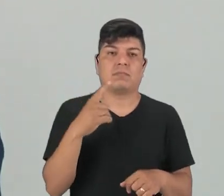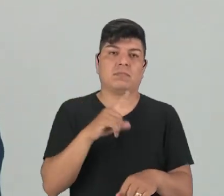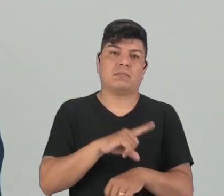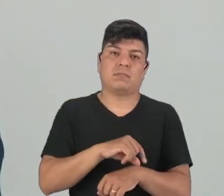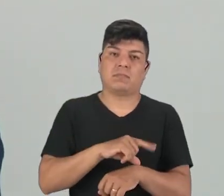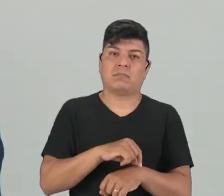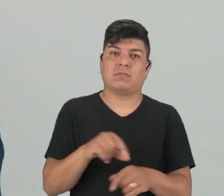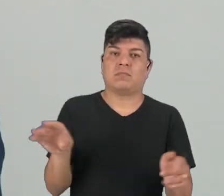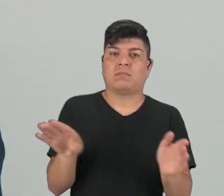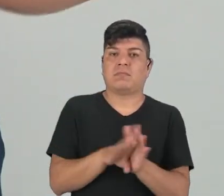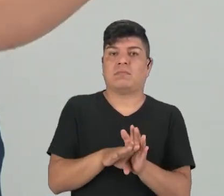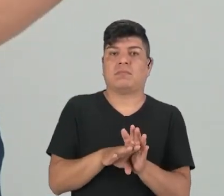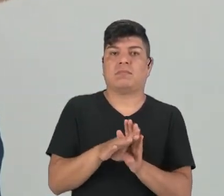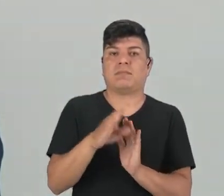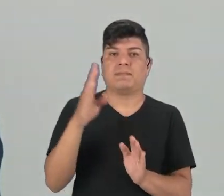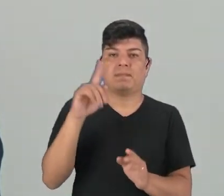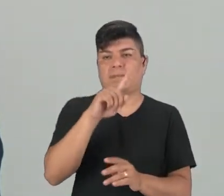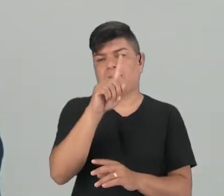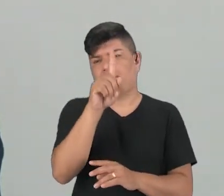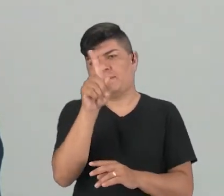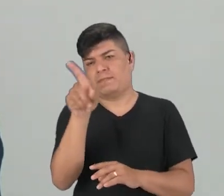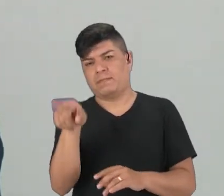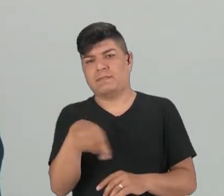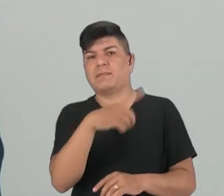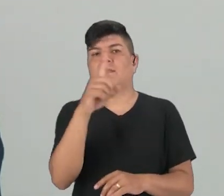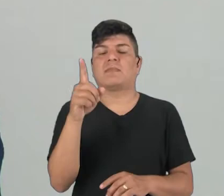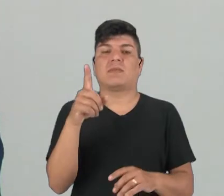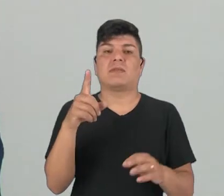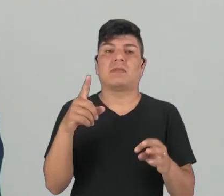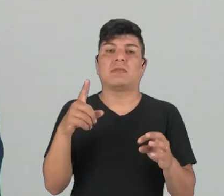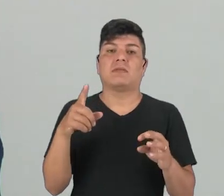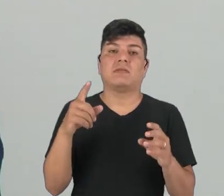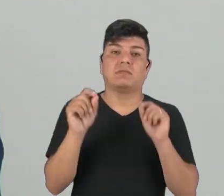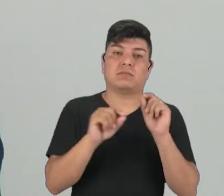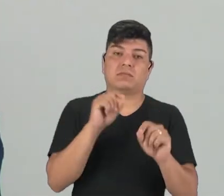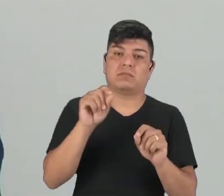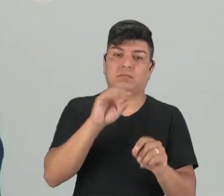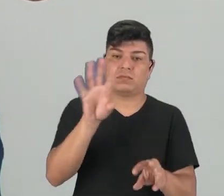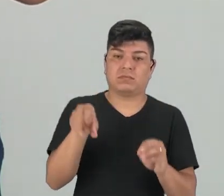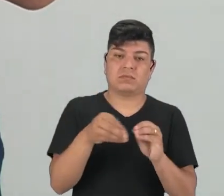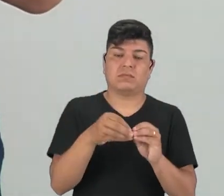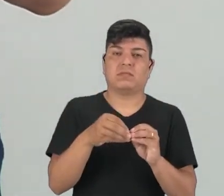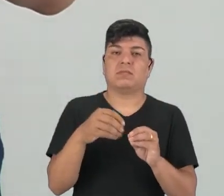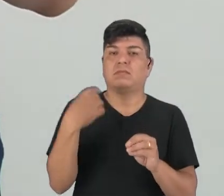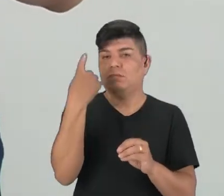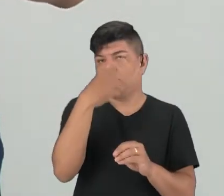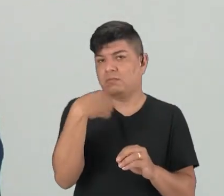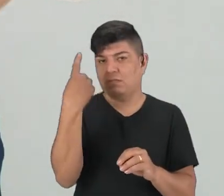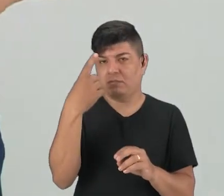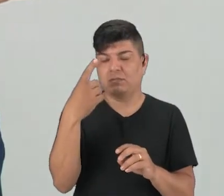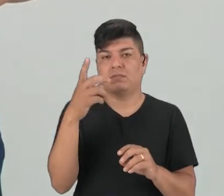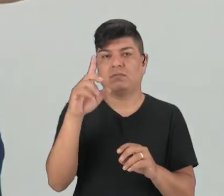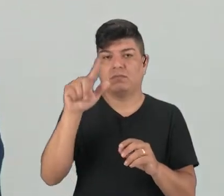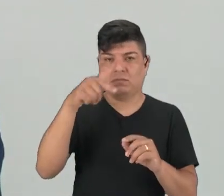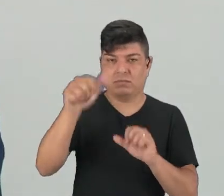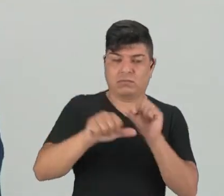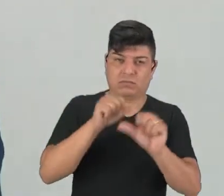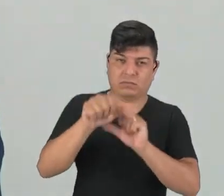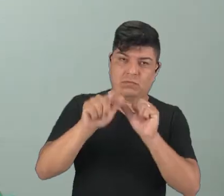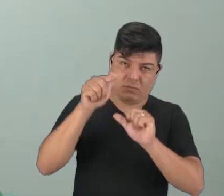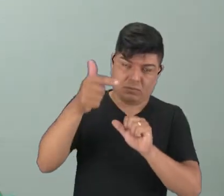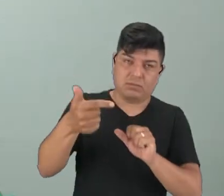ponteiro, chega aqui para dar a volta inteira, a gente diz que completou 1 hora e muda para a próxima,